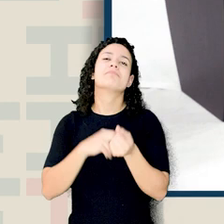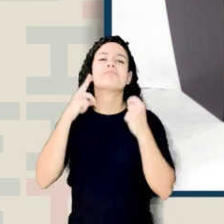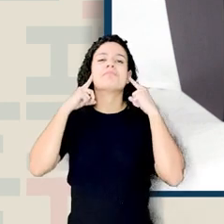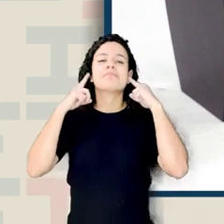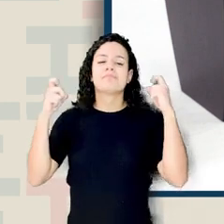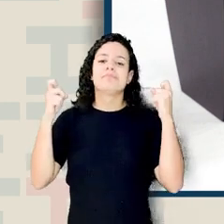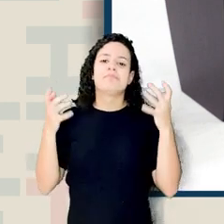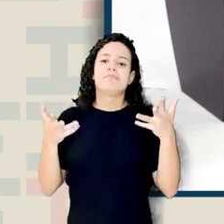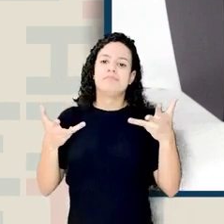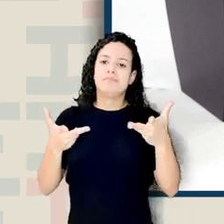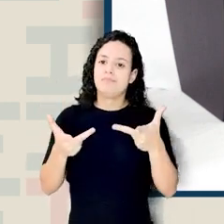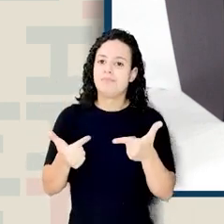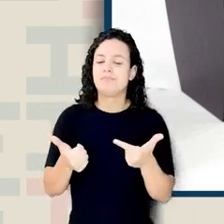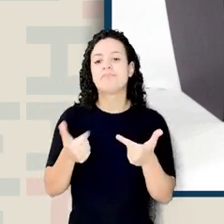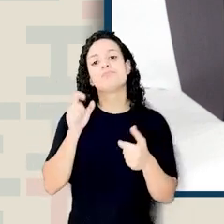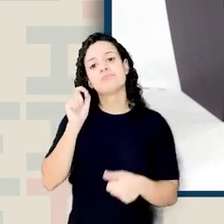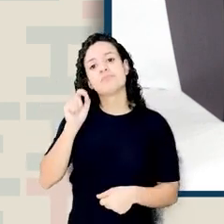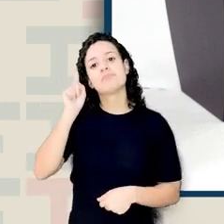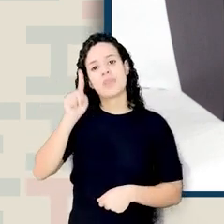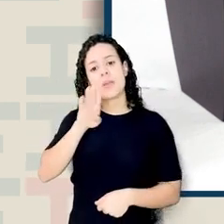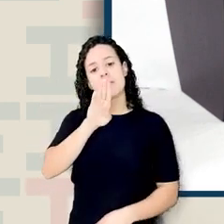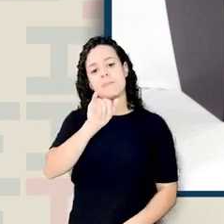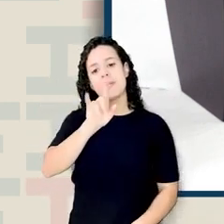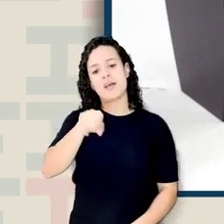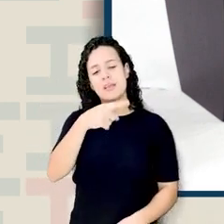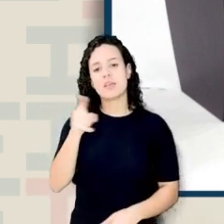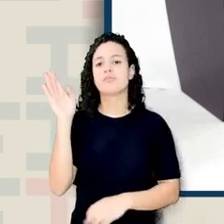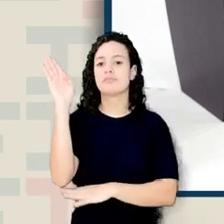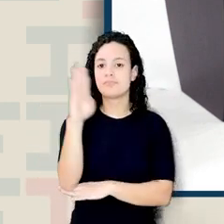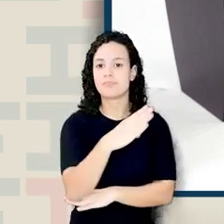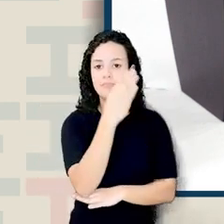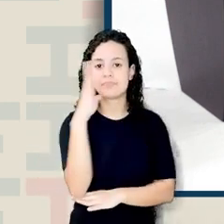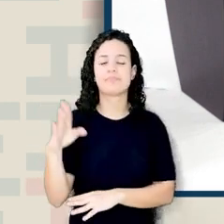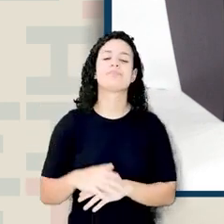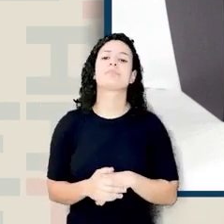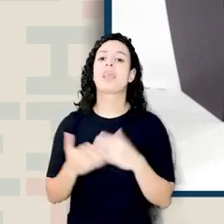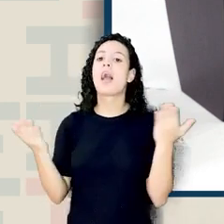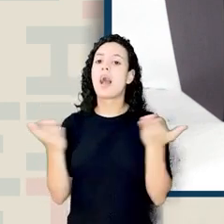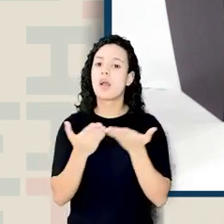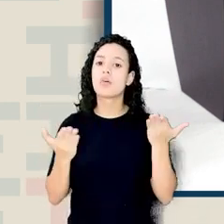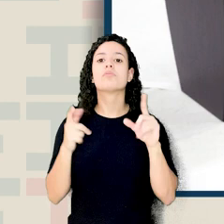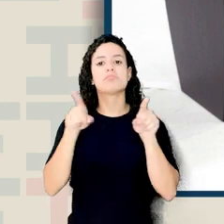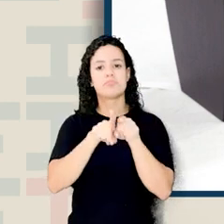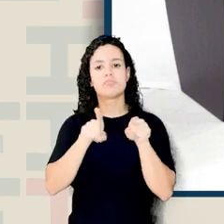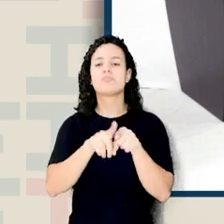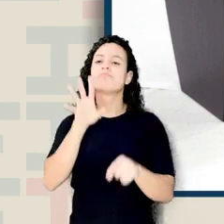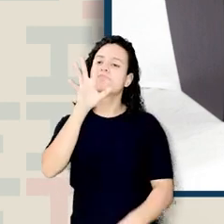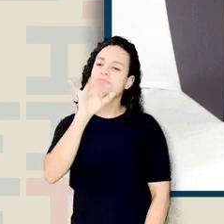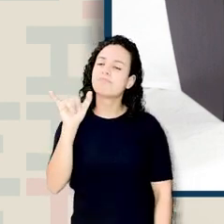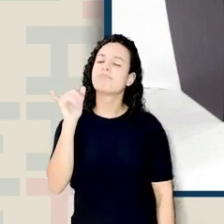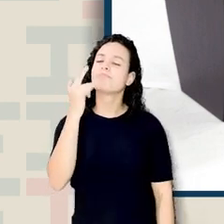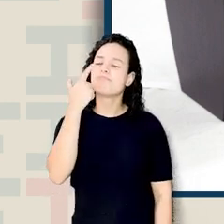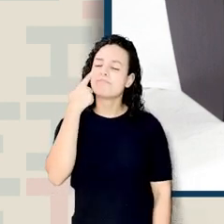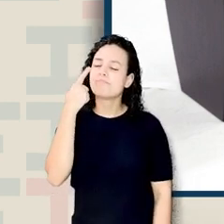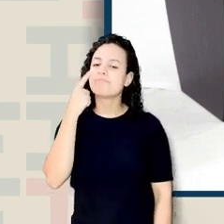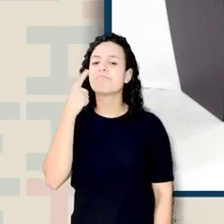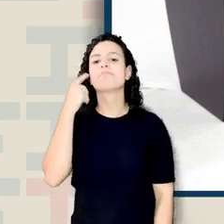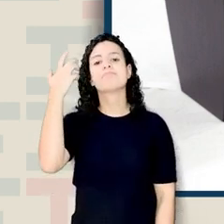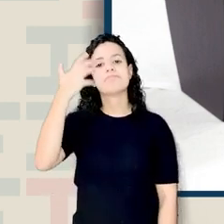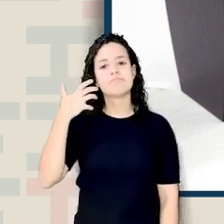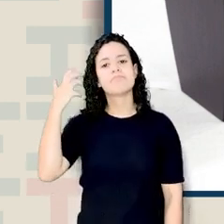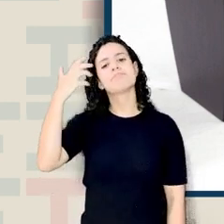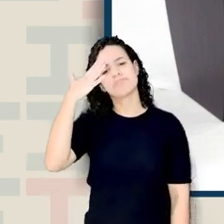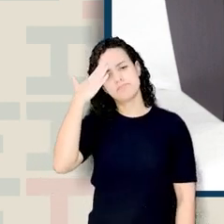apreciado, que é o toque baião de maracatu. Agora nós vamos também escutar uma loa muito conhecida,